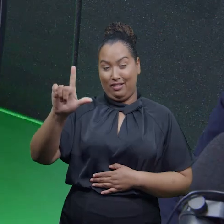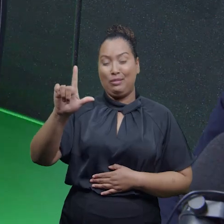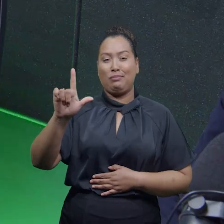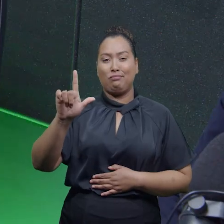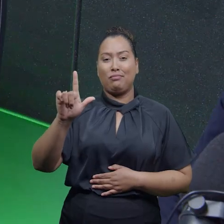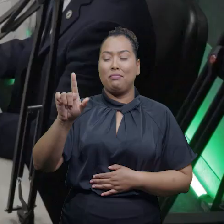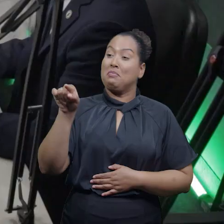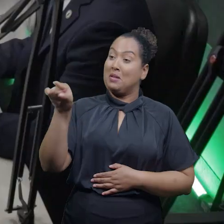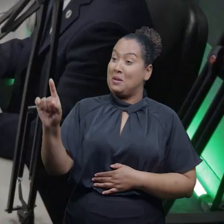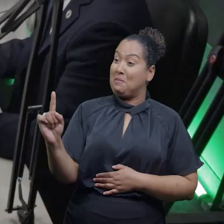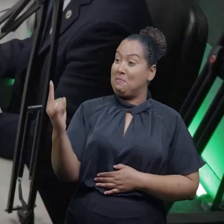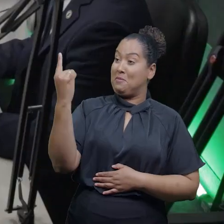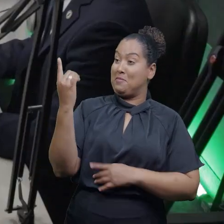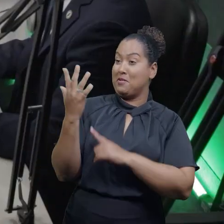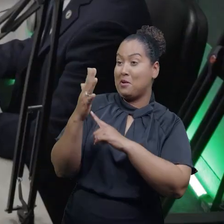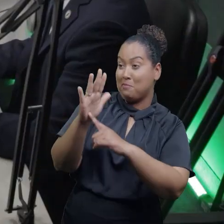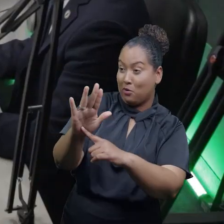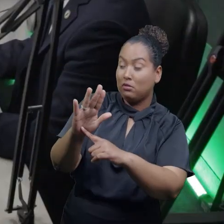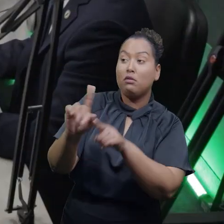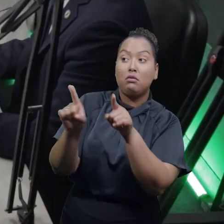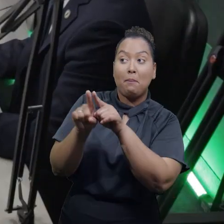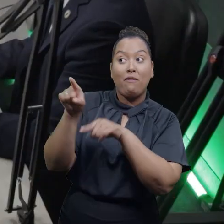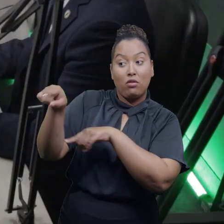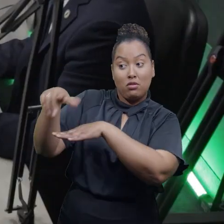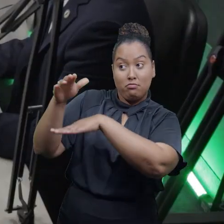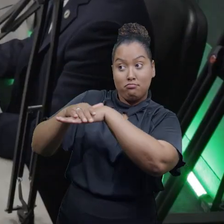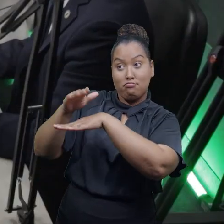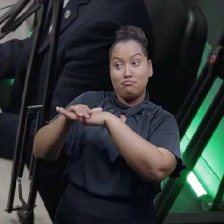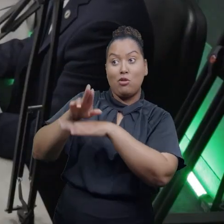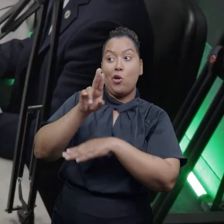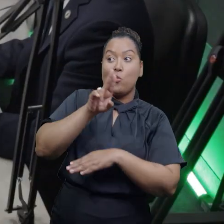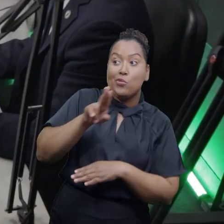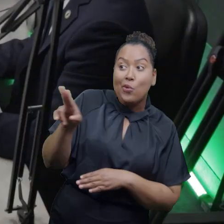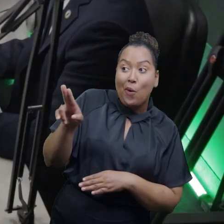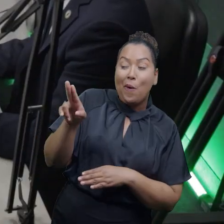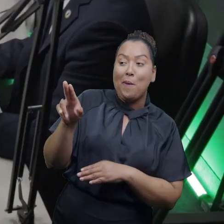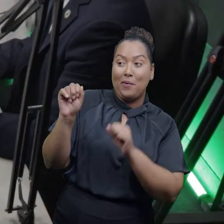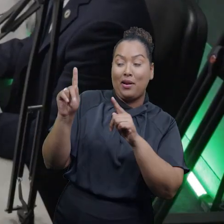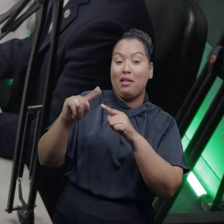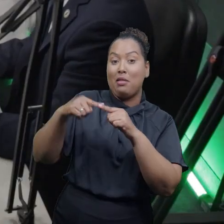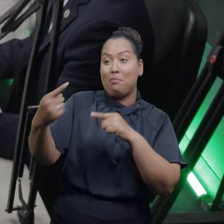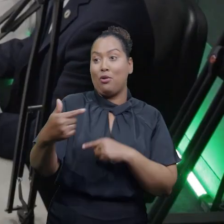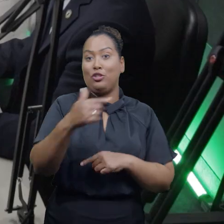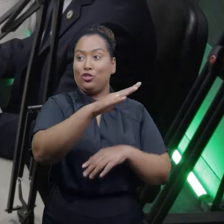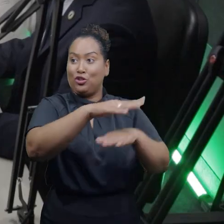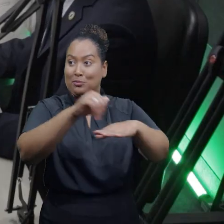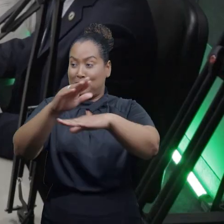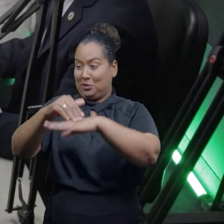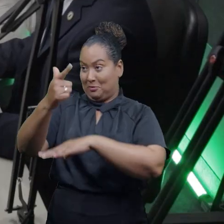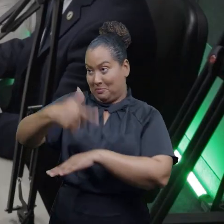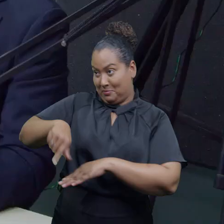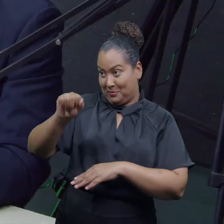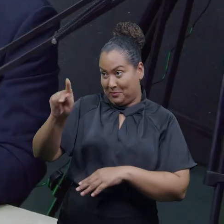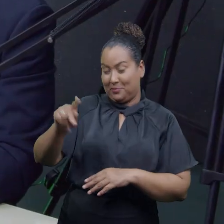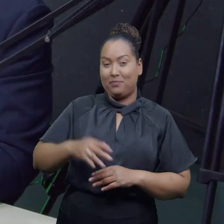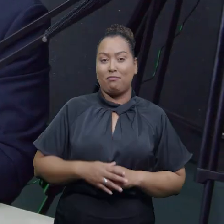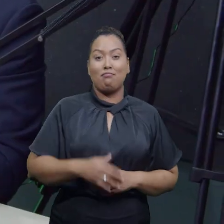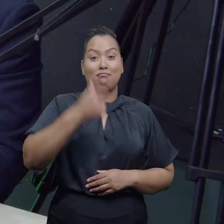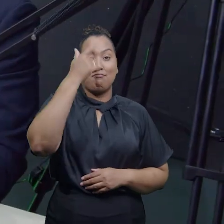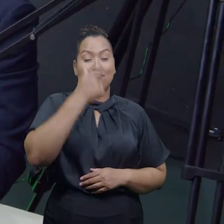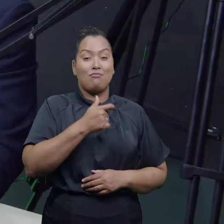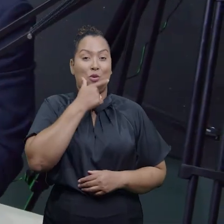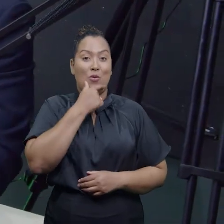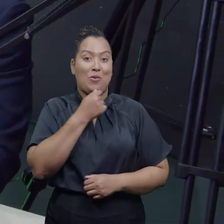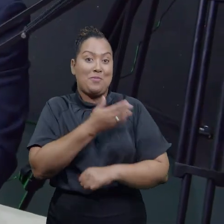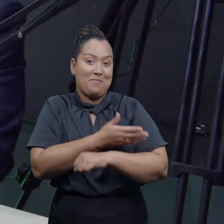Martins Balduino e eu vou começar a te apresentar e pedindo que você se apresente antes da gente falar dos demais convidados.